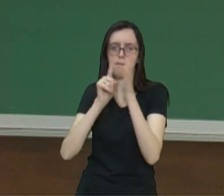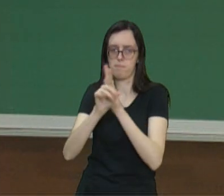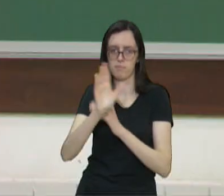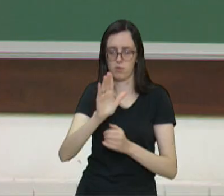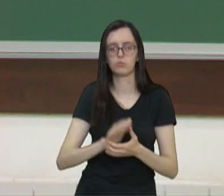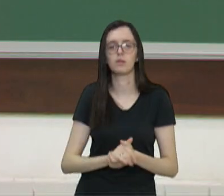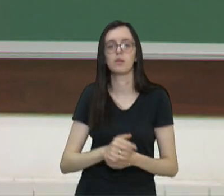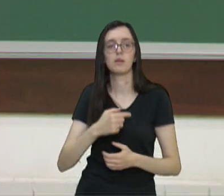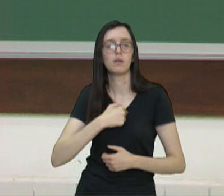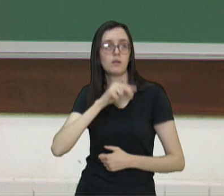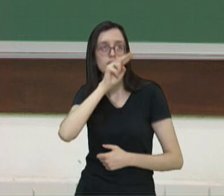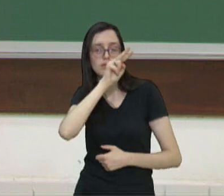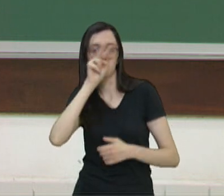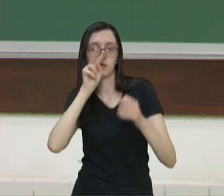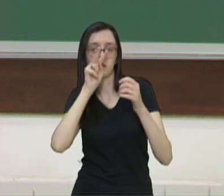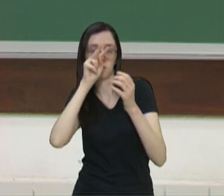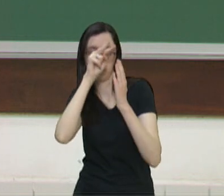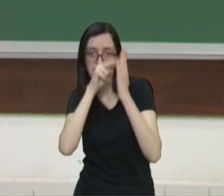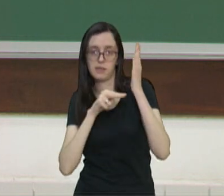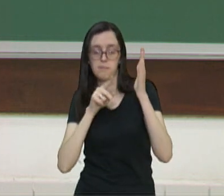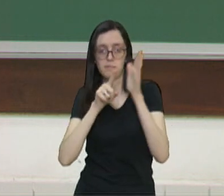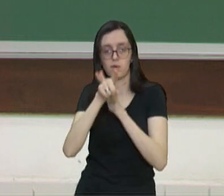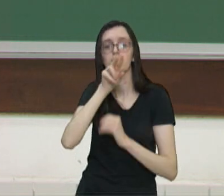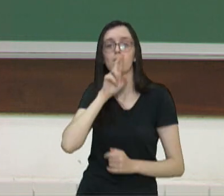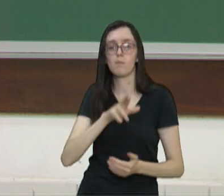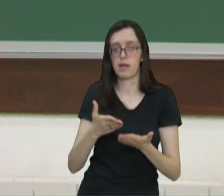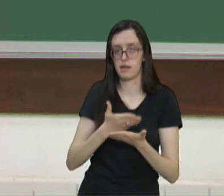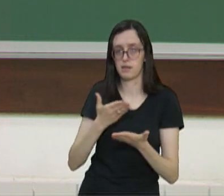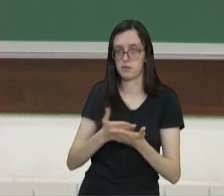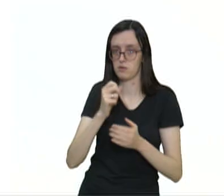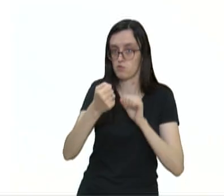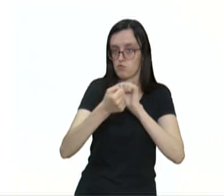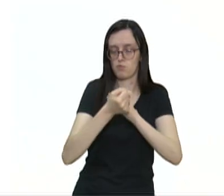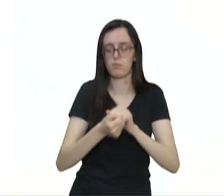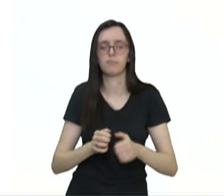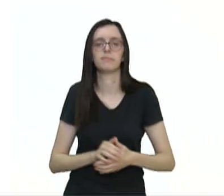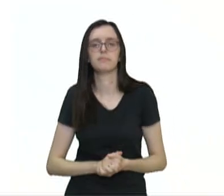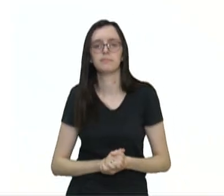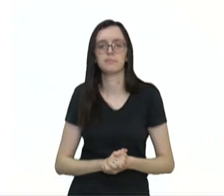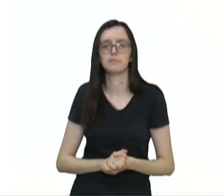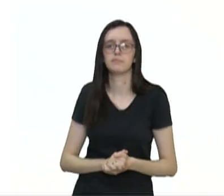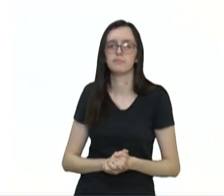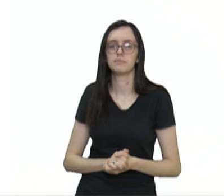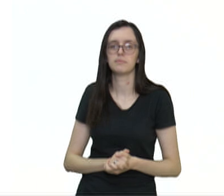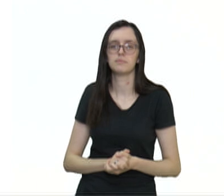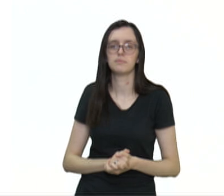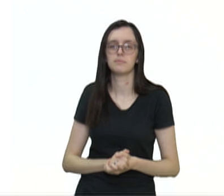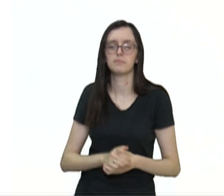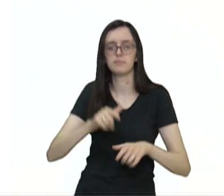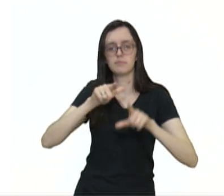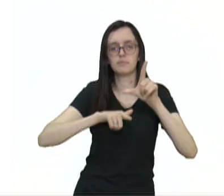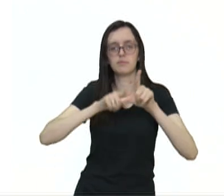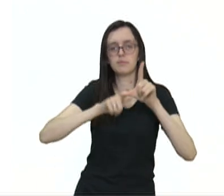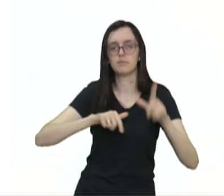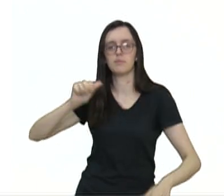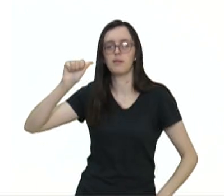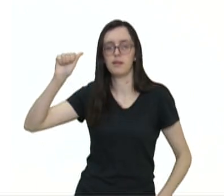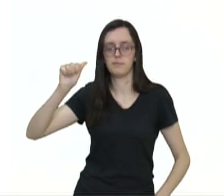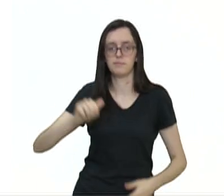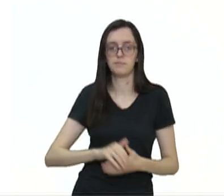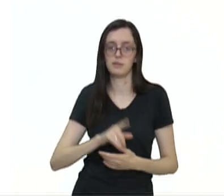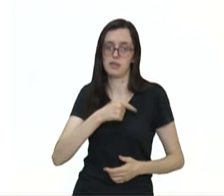Eu vou ler a pergunta e você vai respondendo aí no seu caderno. Vamos fazendo juntos? Então vamos lá. Então a letra A do exercício